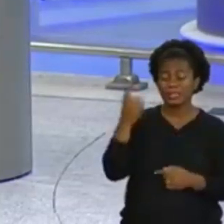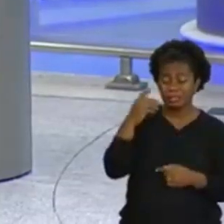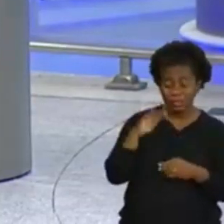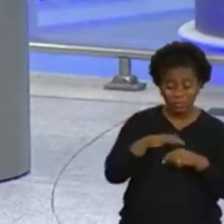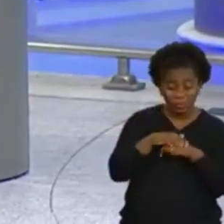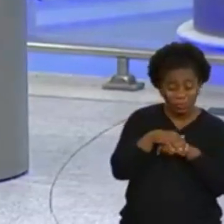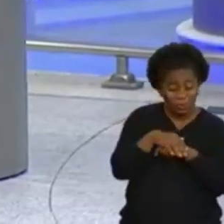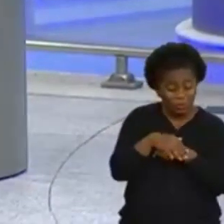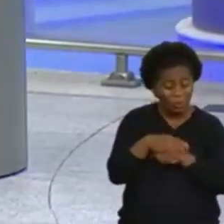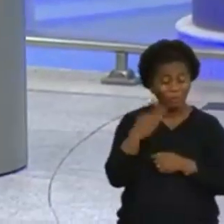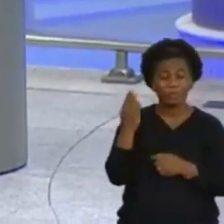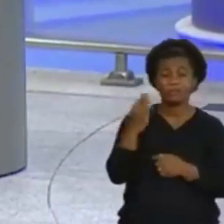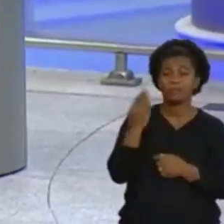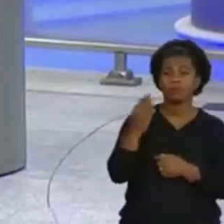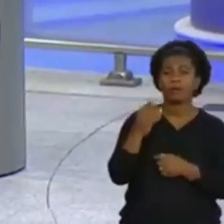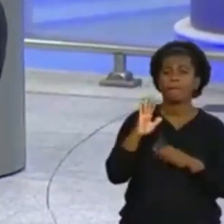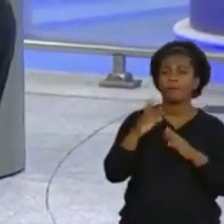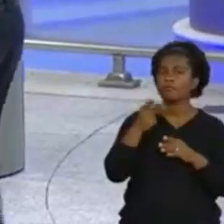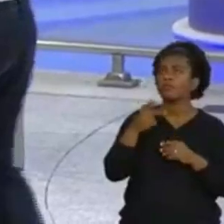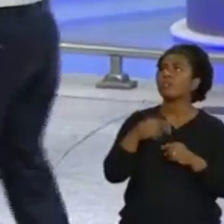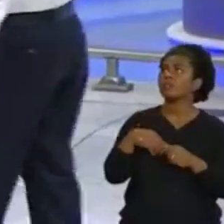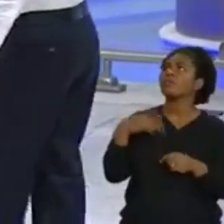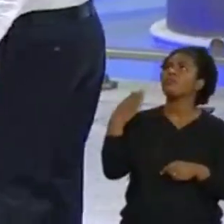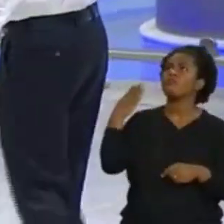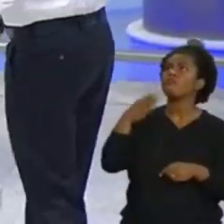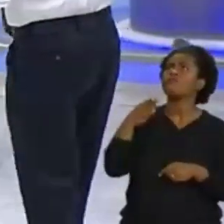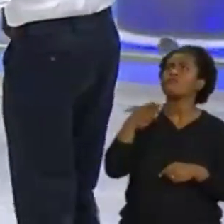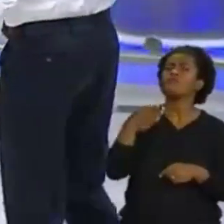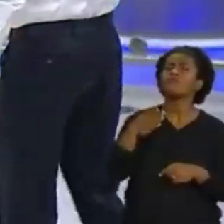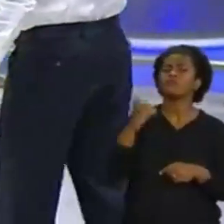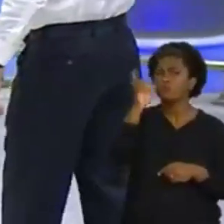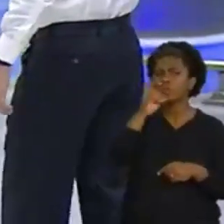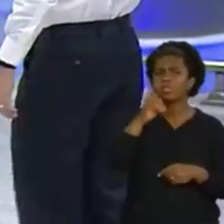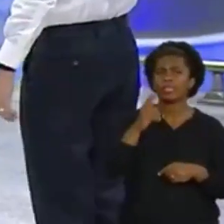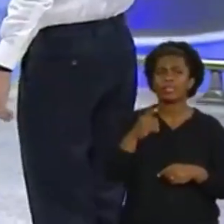mais nada. Levanta a muleta, anda aí.